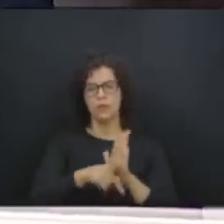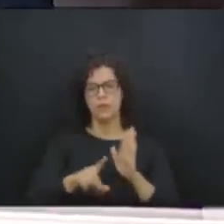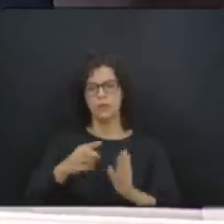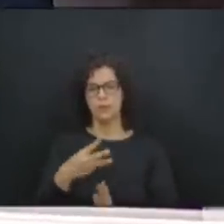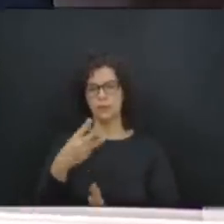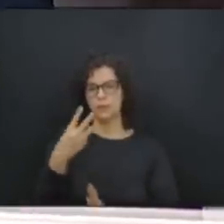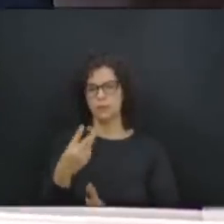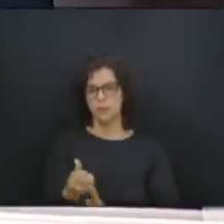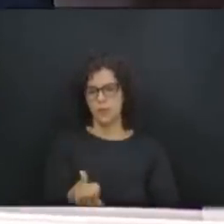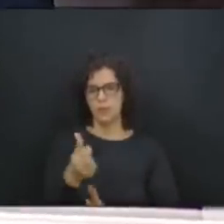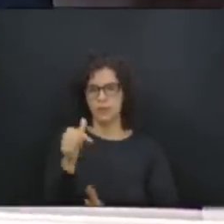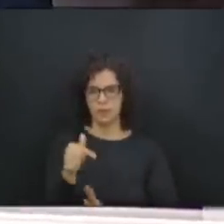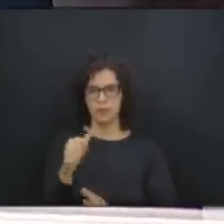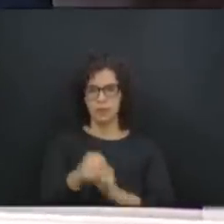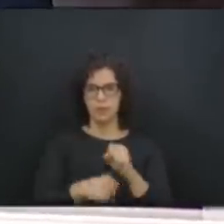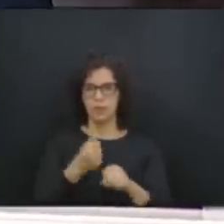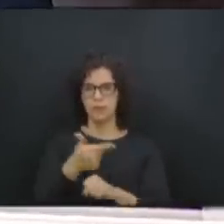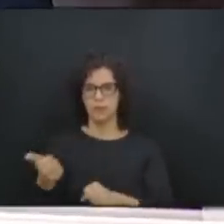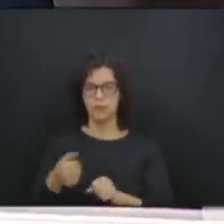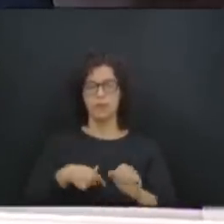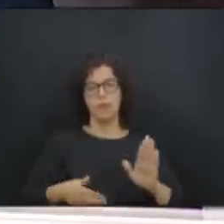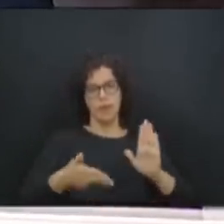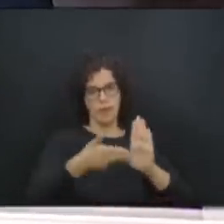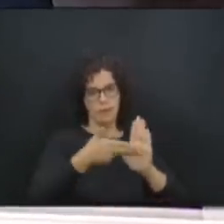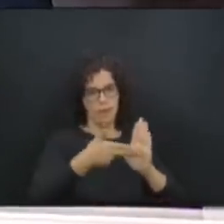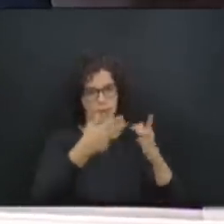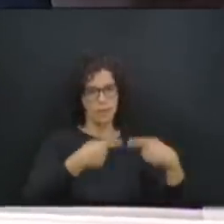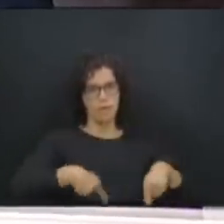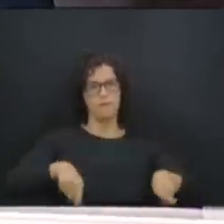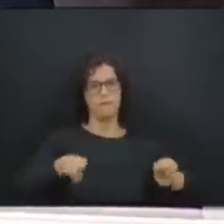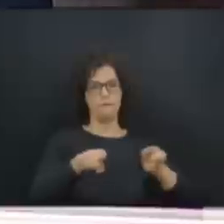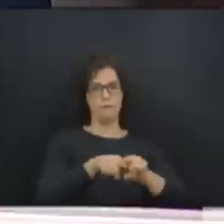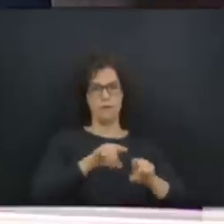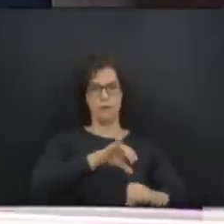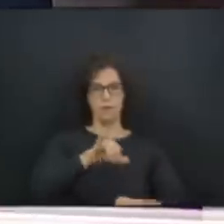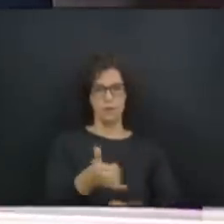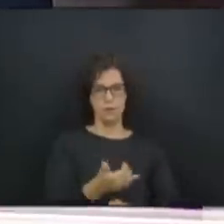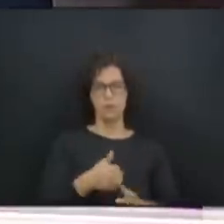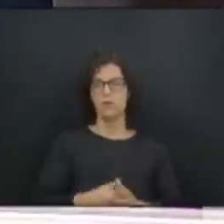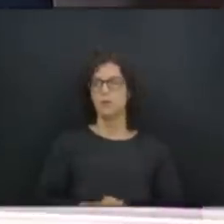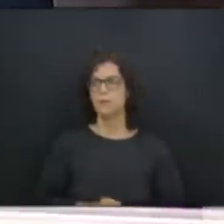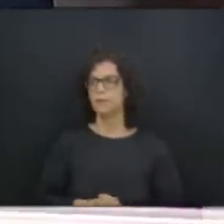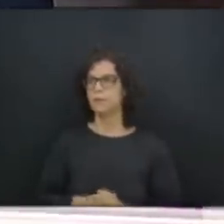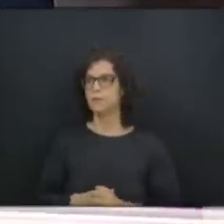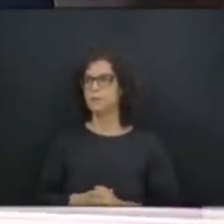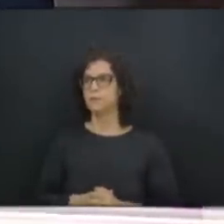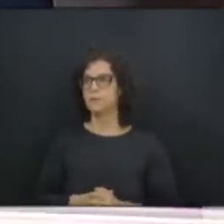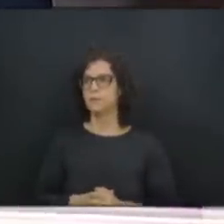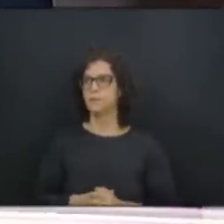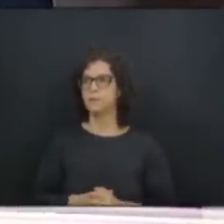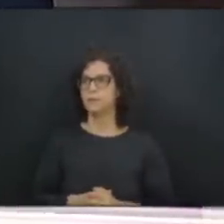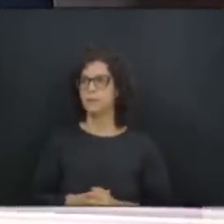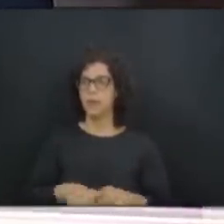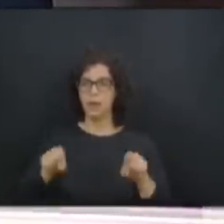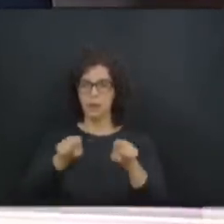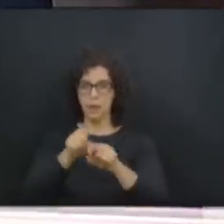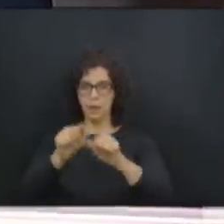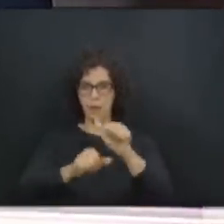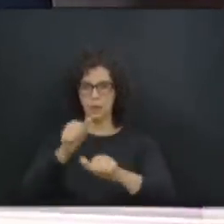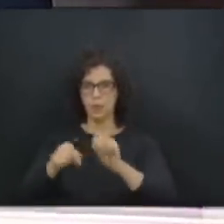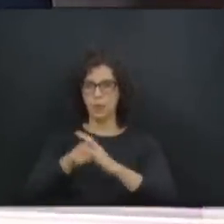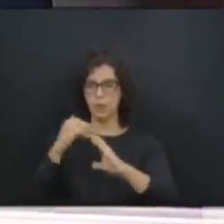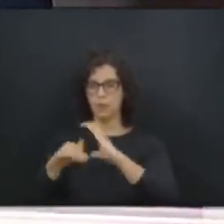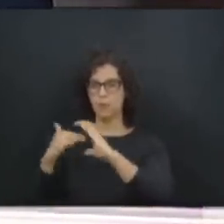32 367 2021/13 que recebeu emenda retornou à ccj foram